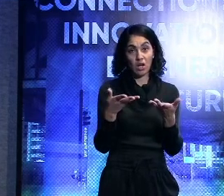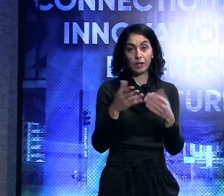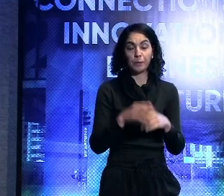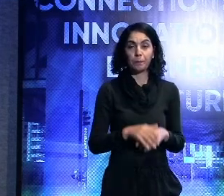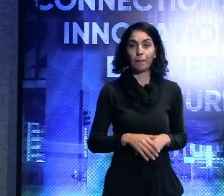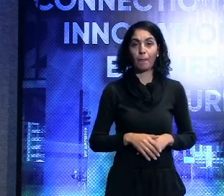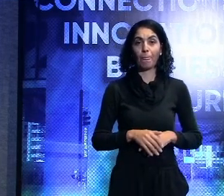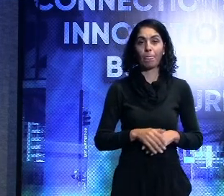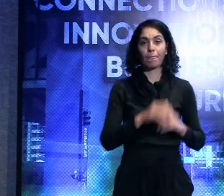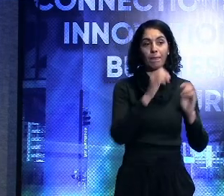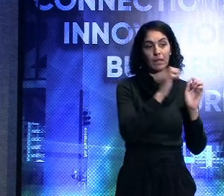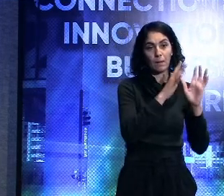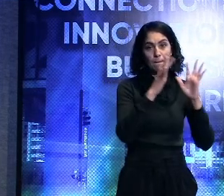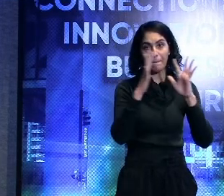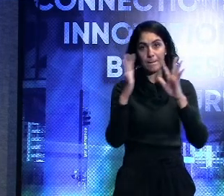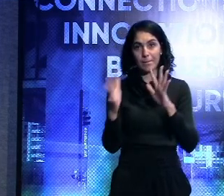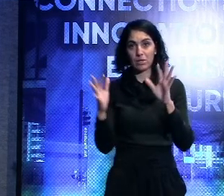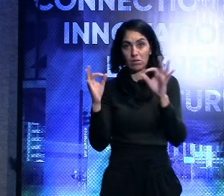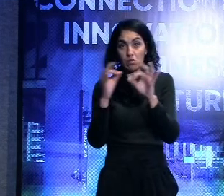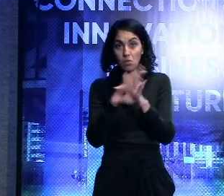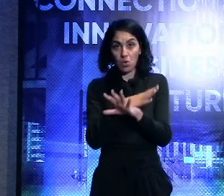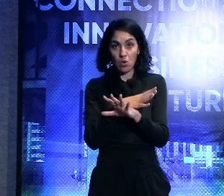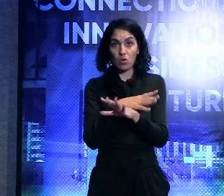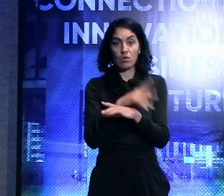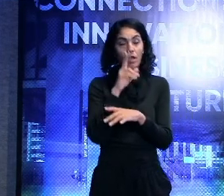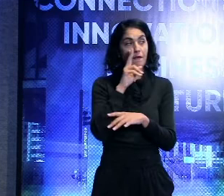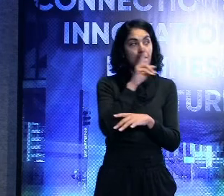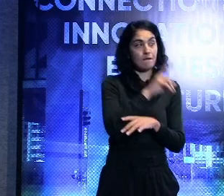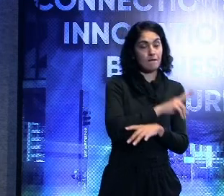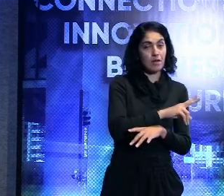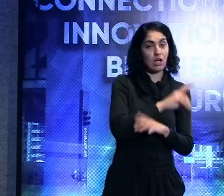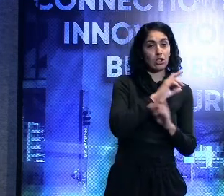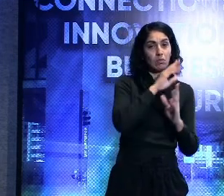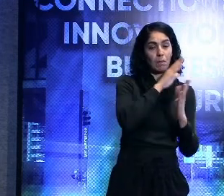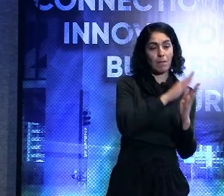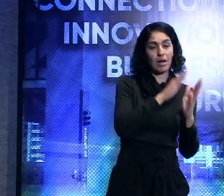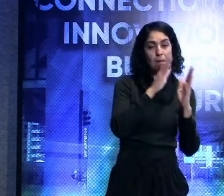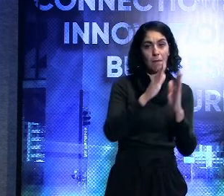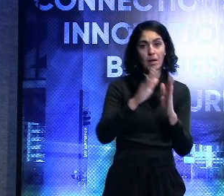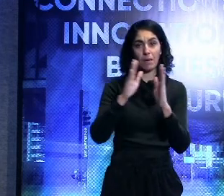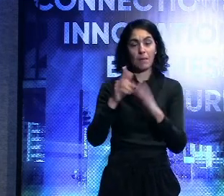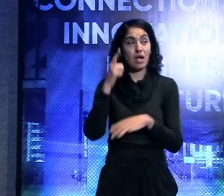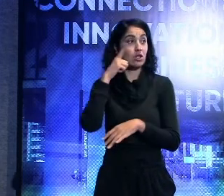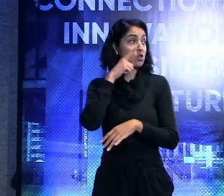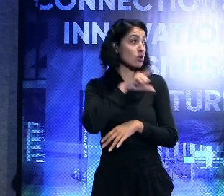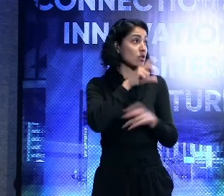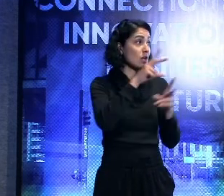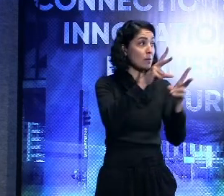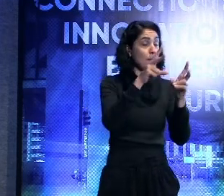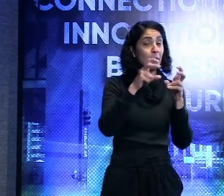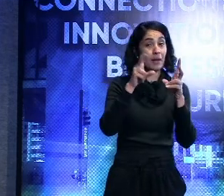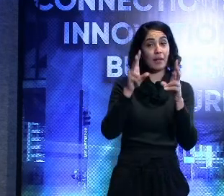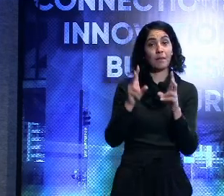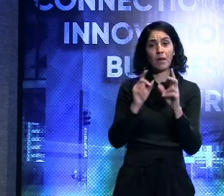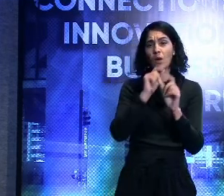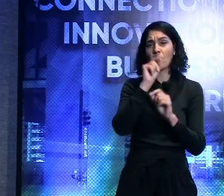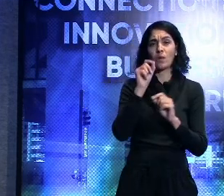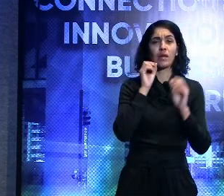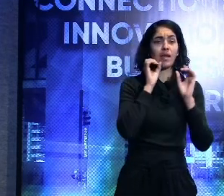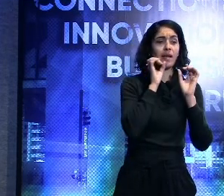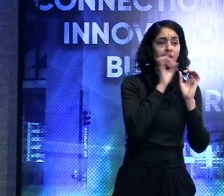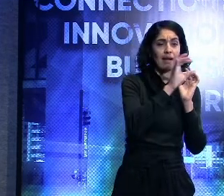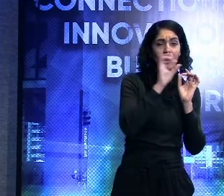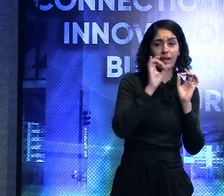né, e agora, de novo, vendo o Genesis, vendo o S-Force e vendo o S-Warp, a gente consegue ver o que é cada fase,